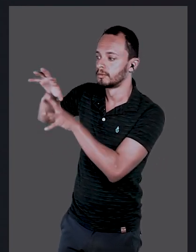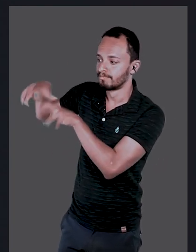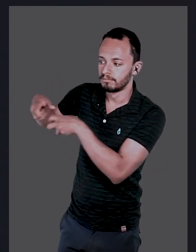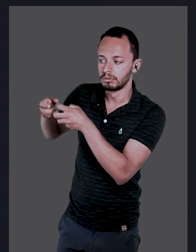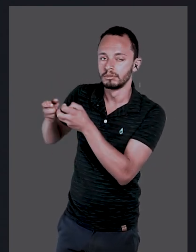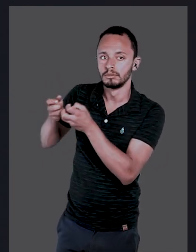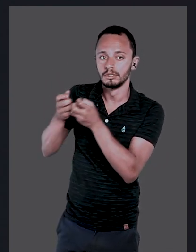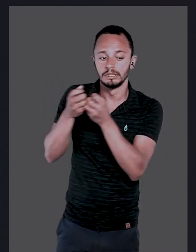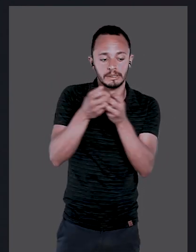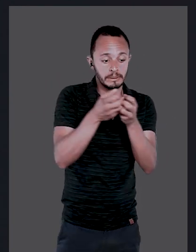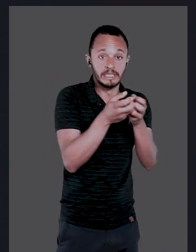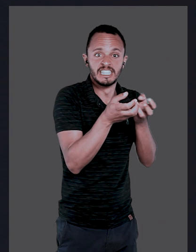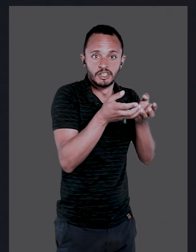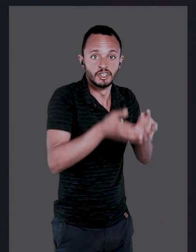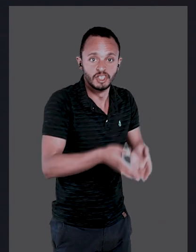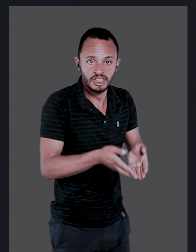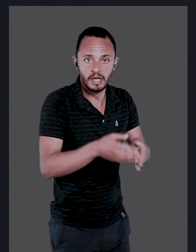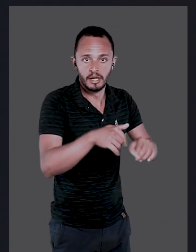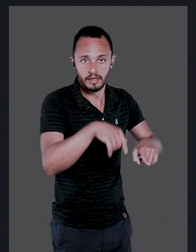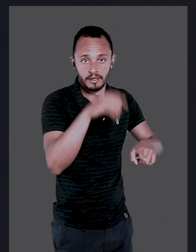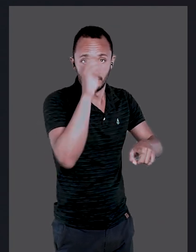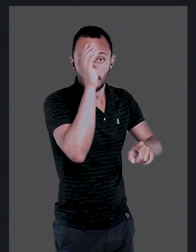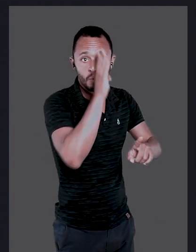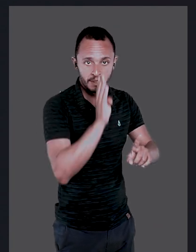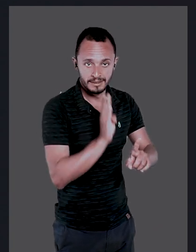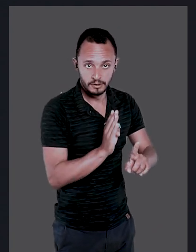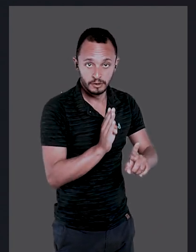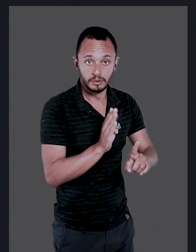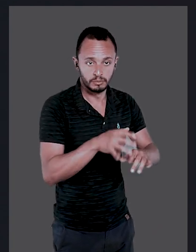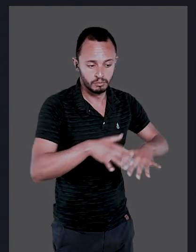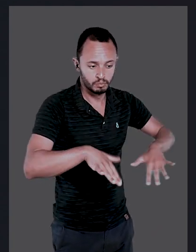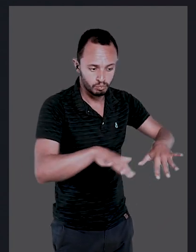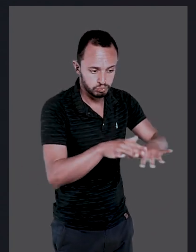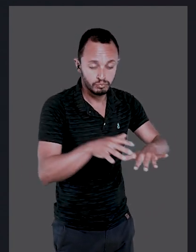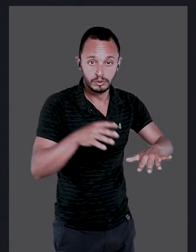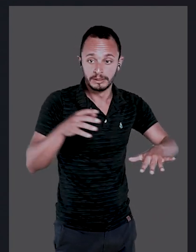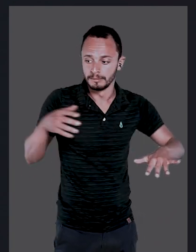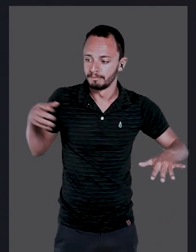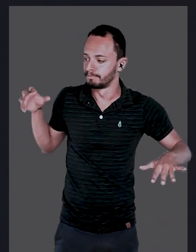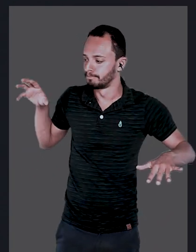violência atroz, e por isso, quando aqui chegam e